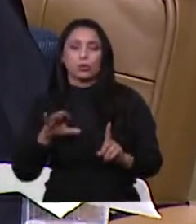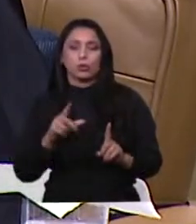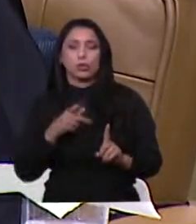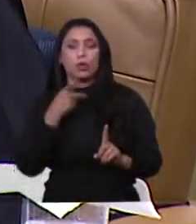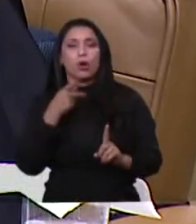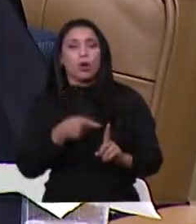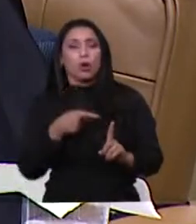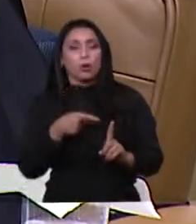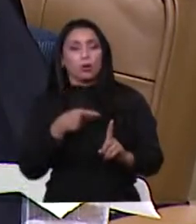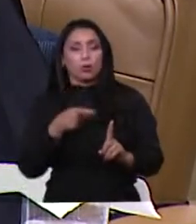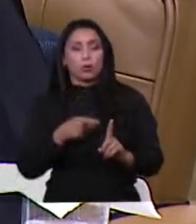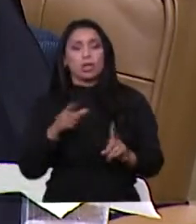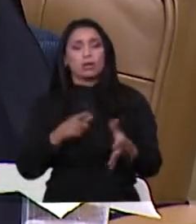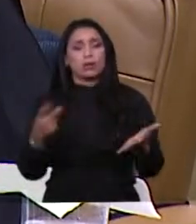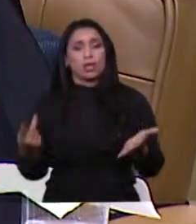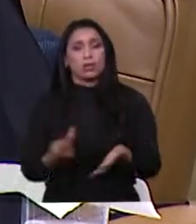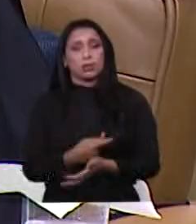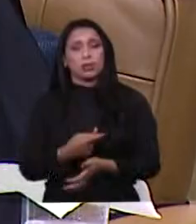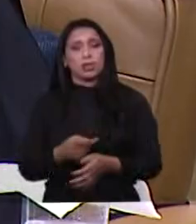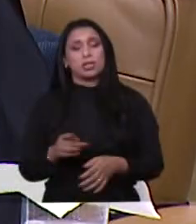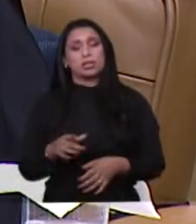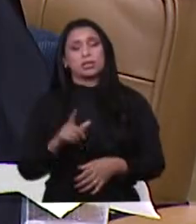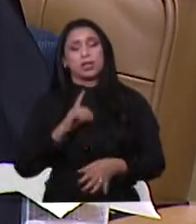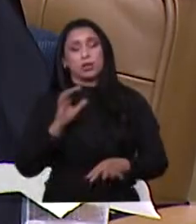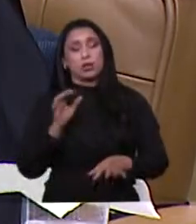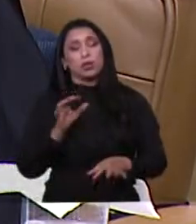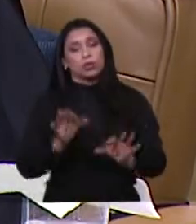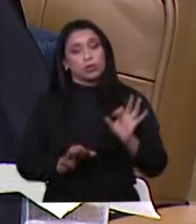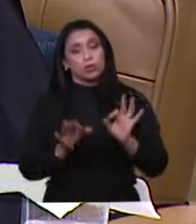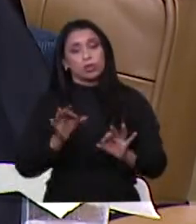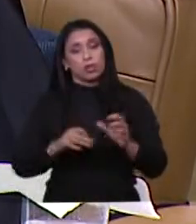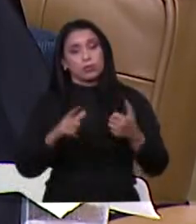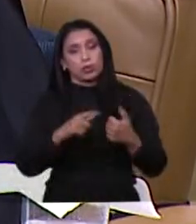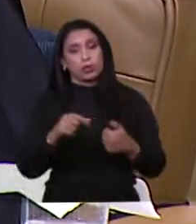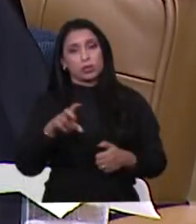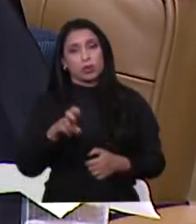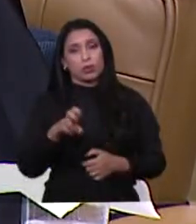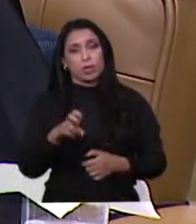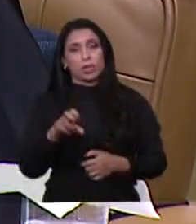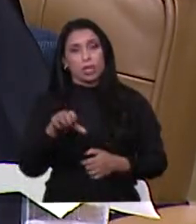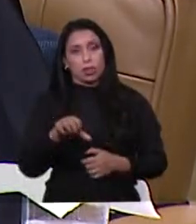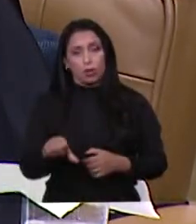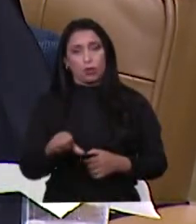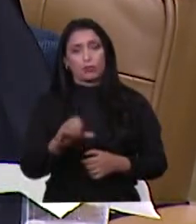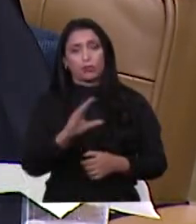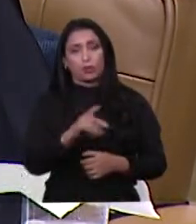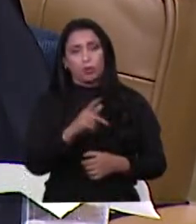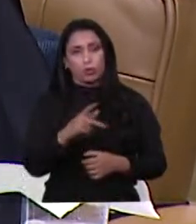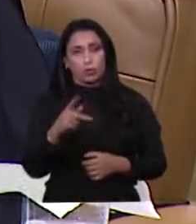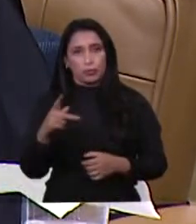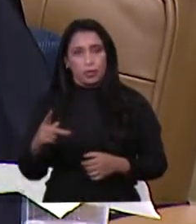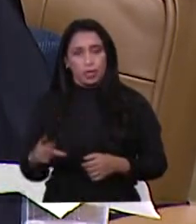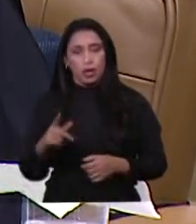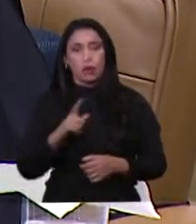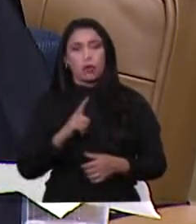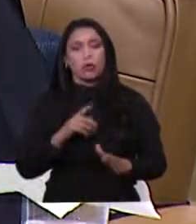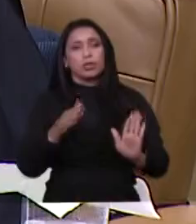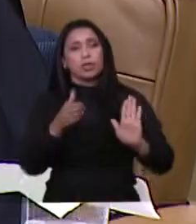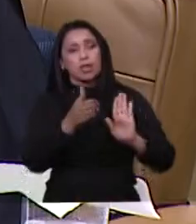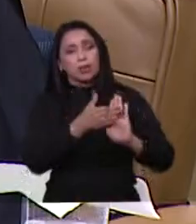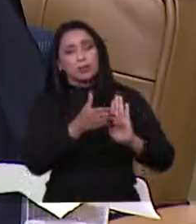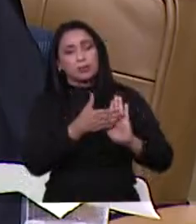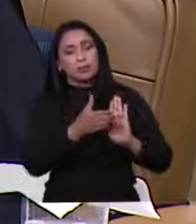que a valoração das circunstâncias judiciais dispostas no artigo 59 do Código Penal deve pautar-se pelos